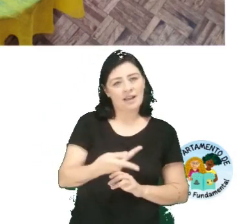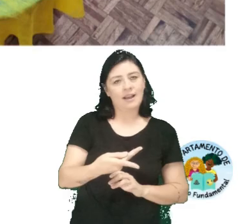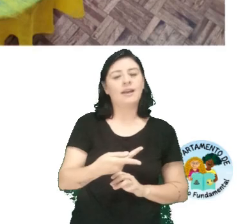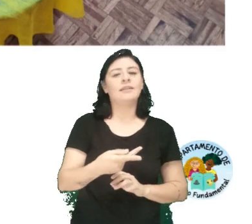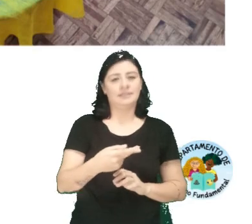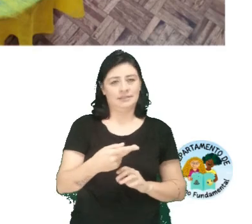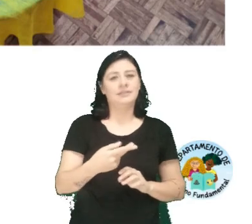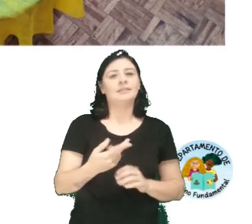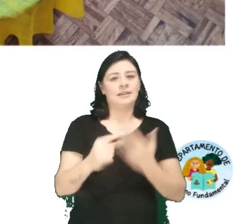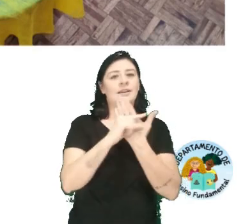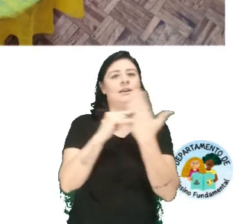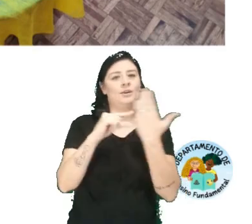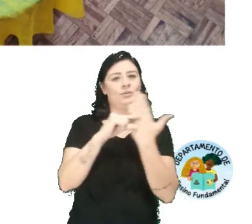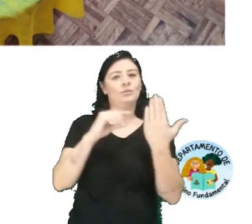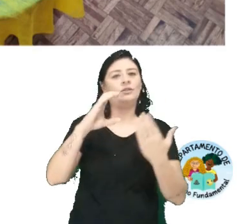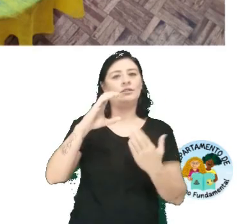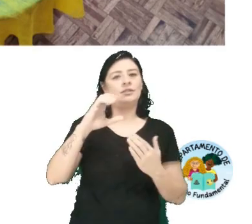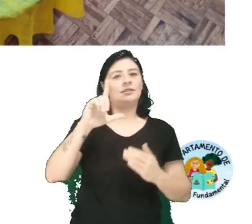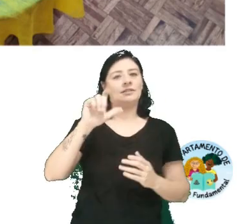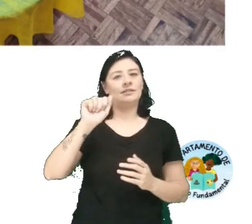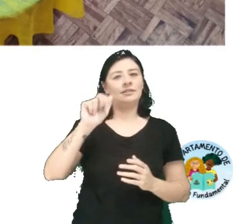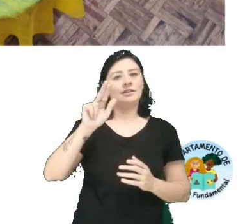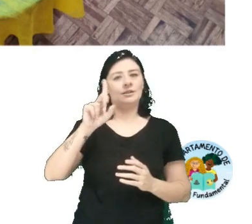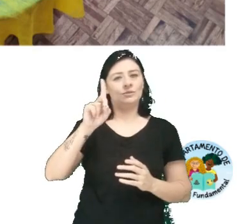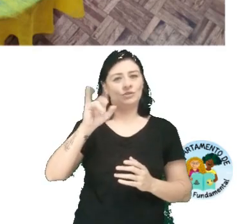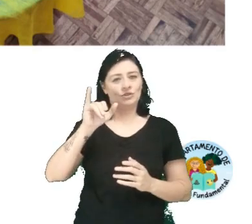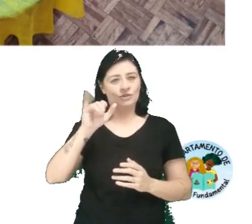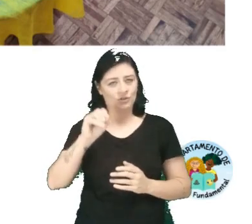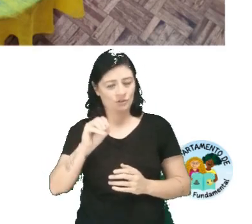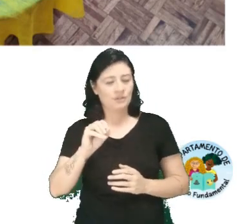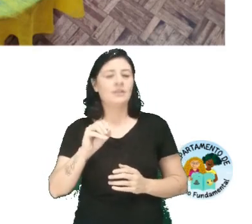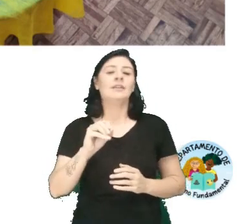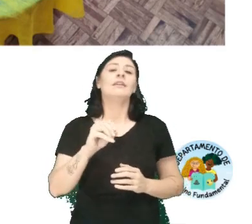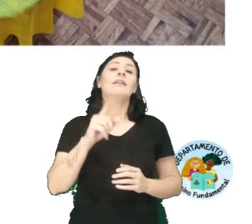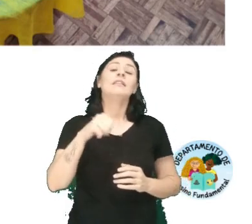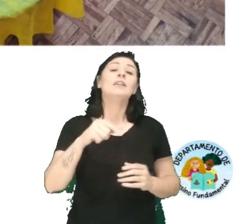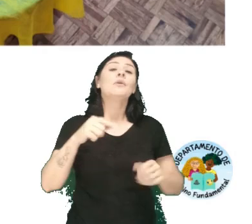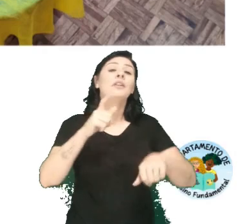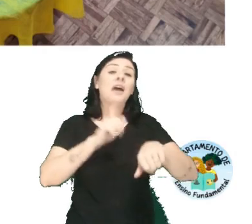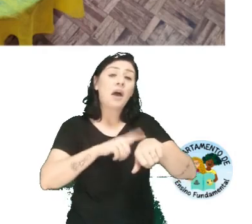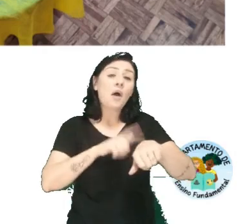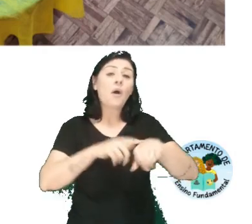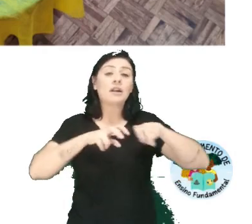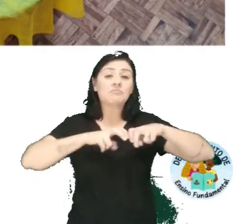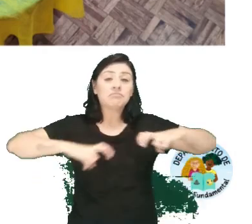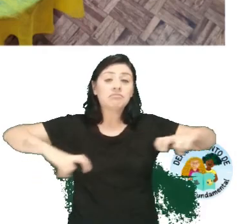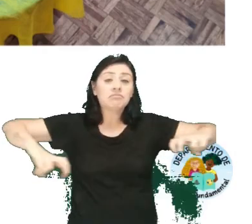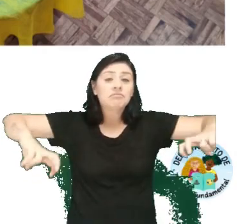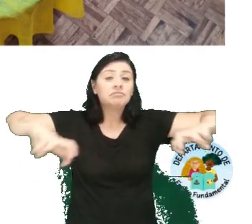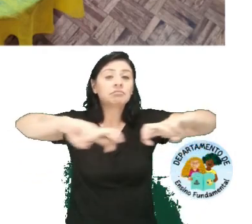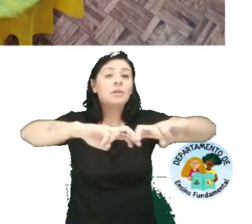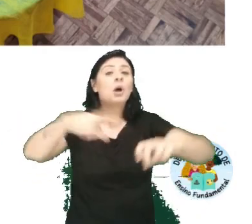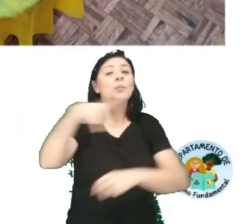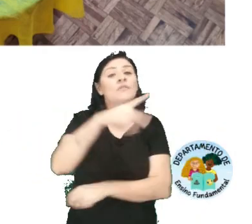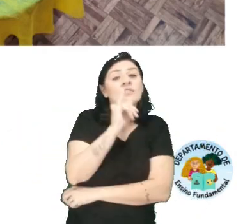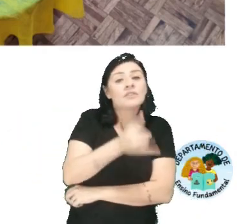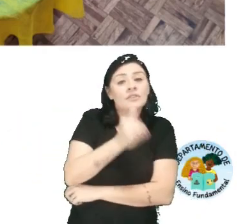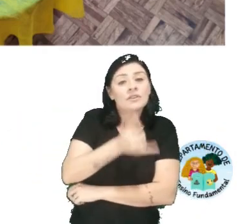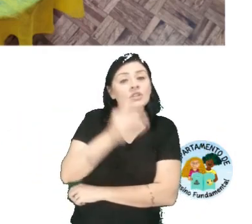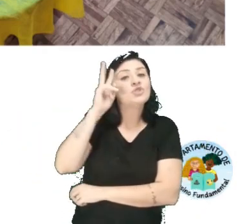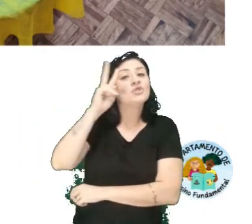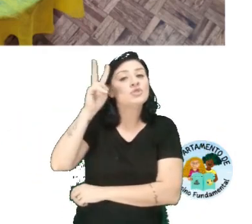Cláudio Fragata, e puderam, durante a roda de conversa, trazer os seus conhecimentos, né, a